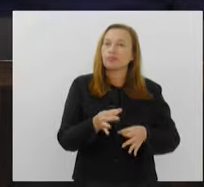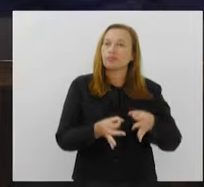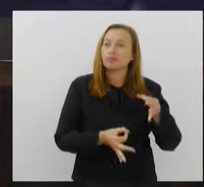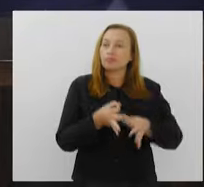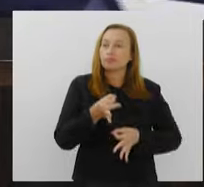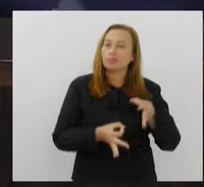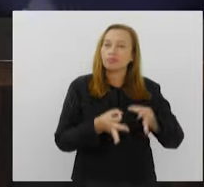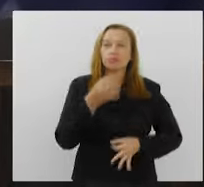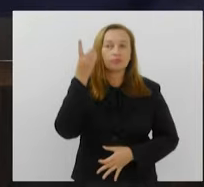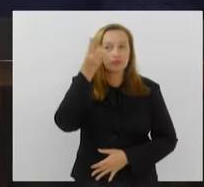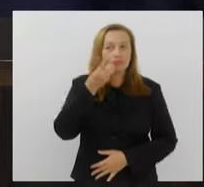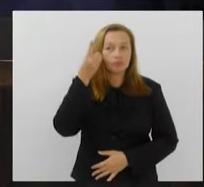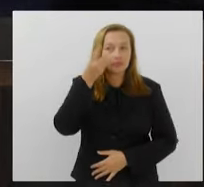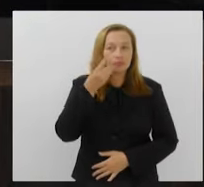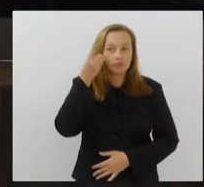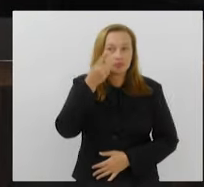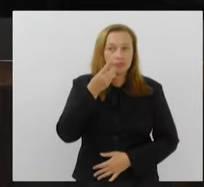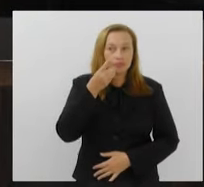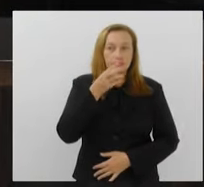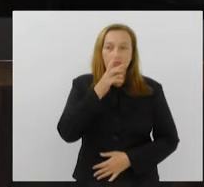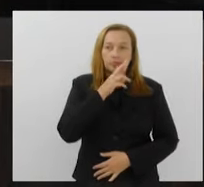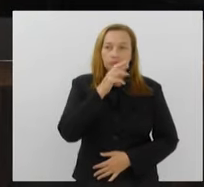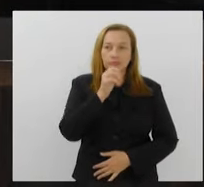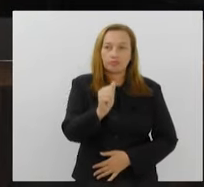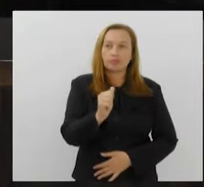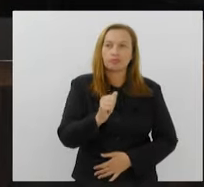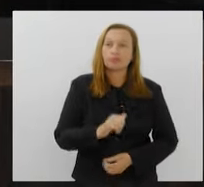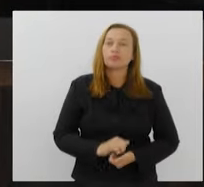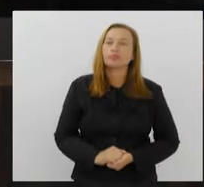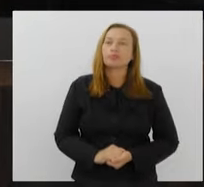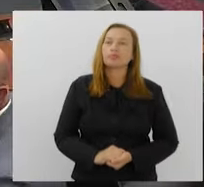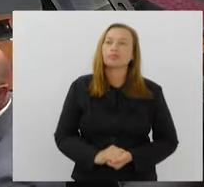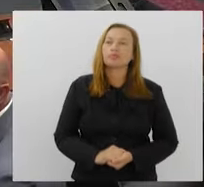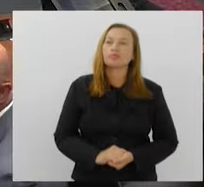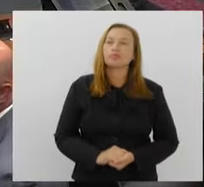Justiça, deputado Rodrigo Amorim.